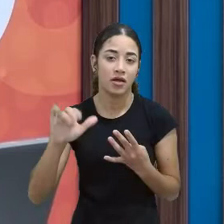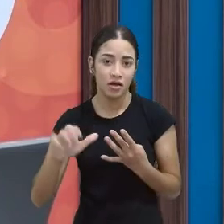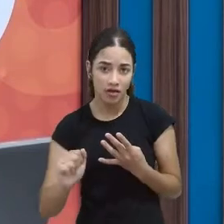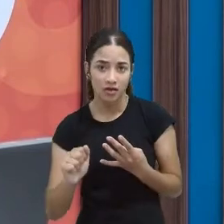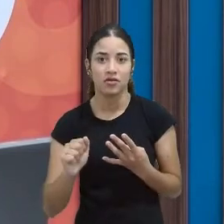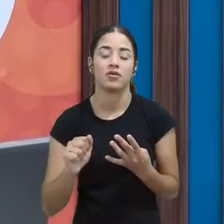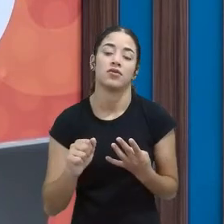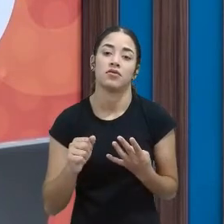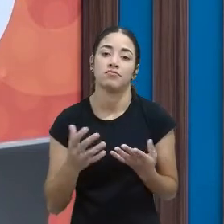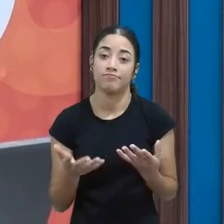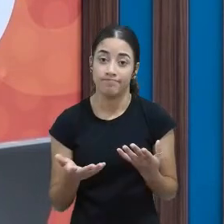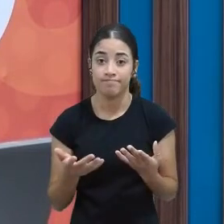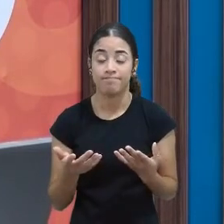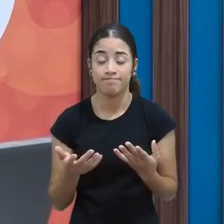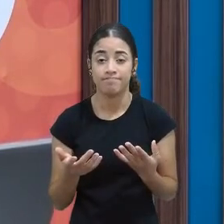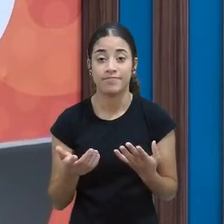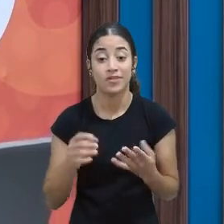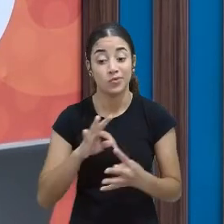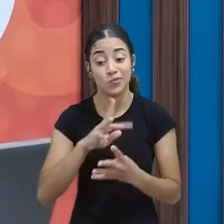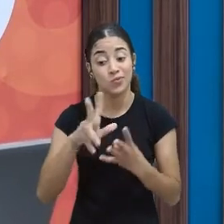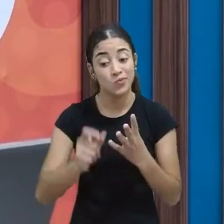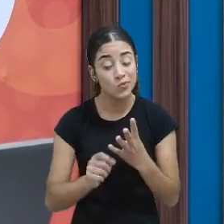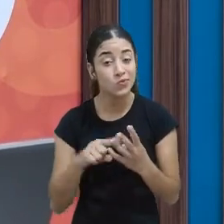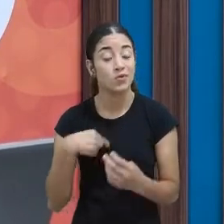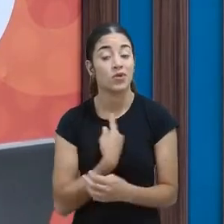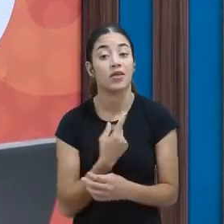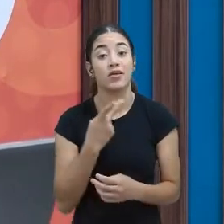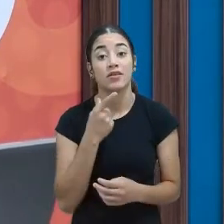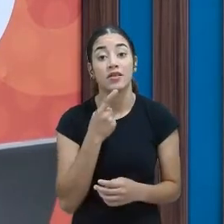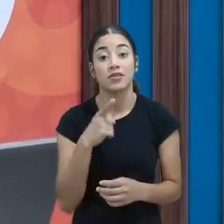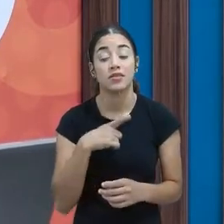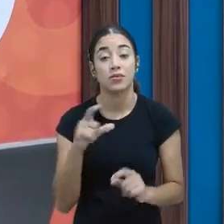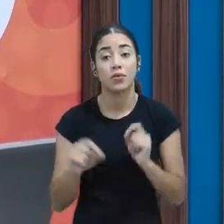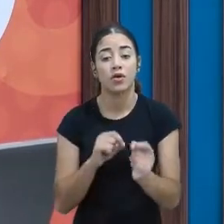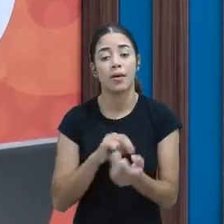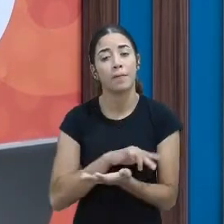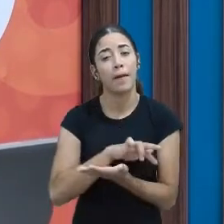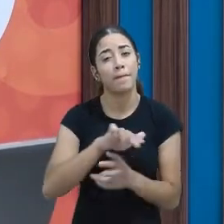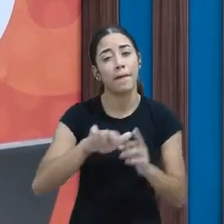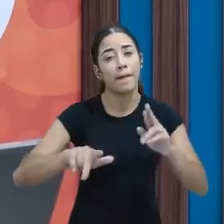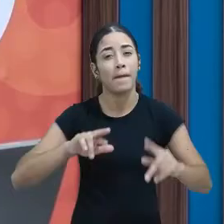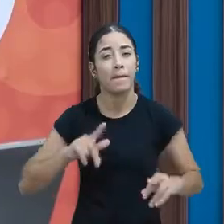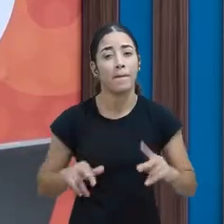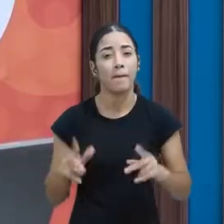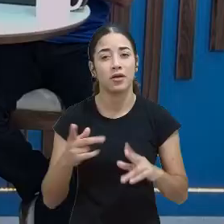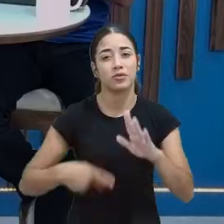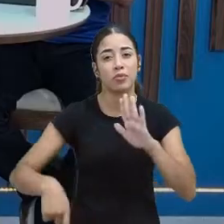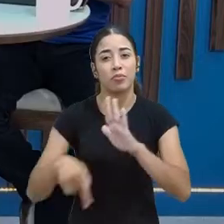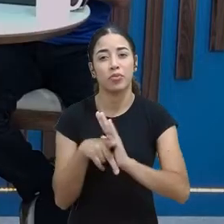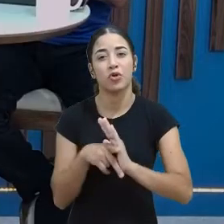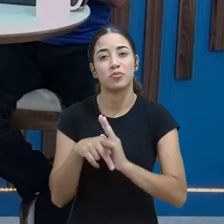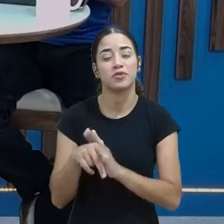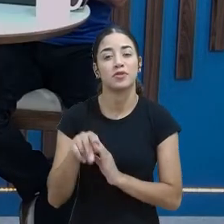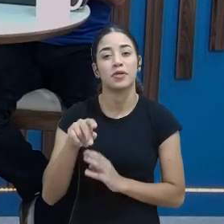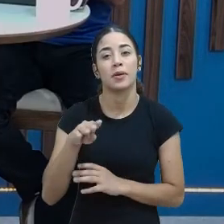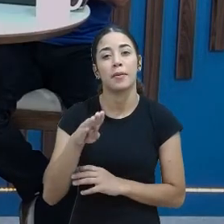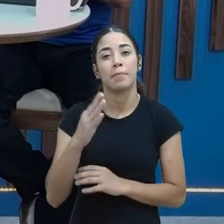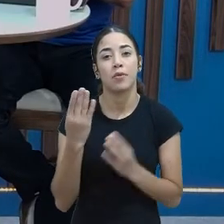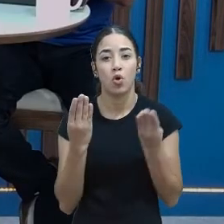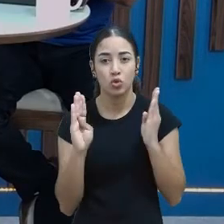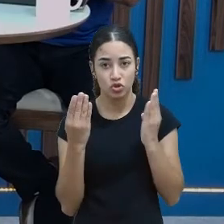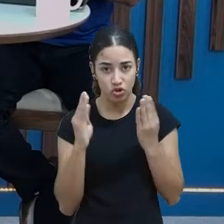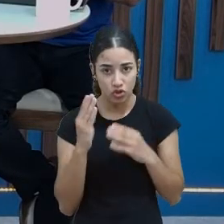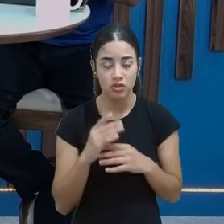do norte, né? Então você vê os genótipos, aí vamos para a biologia, falar com a professora Carol, né? A